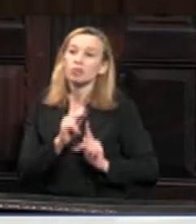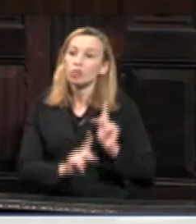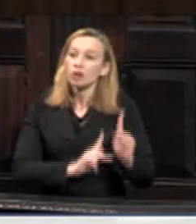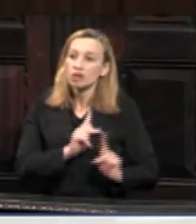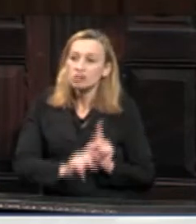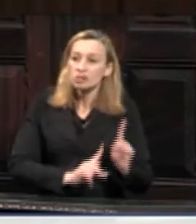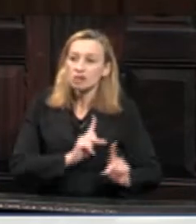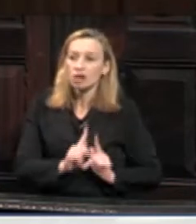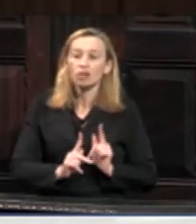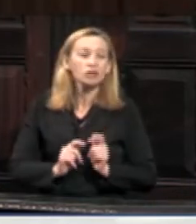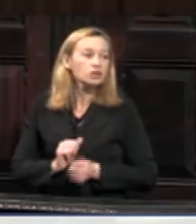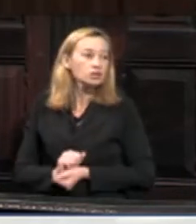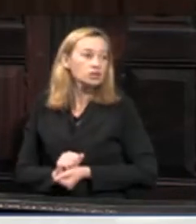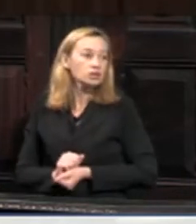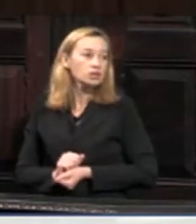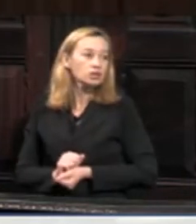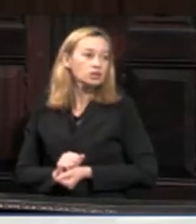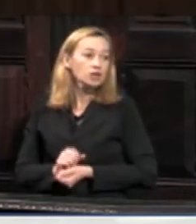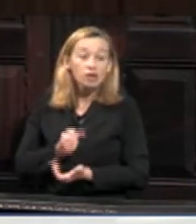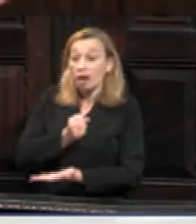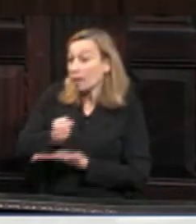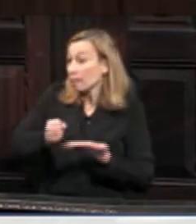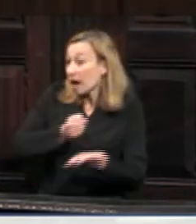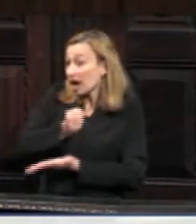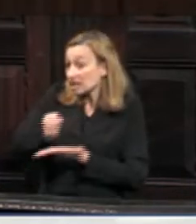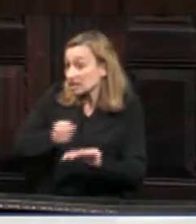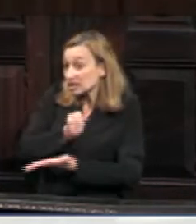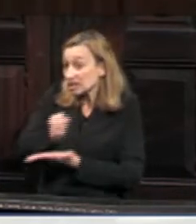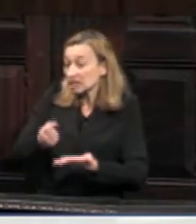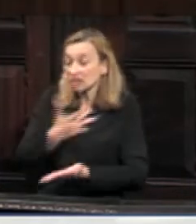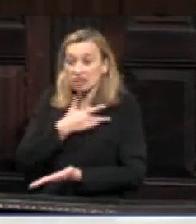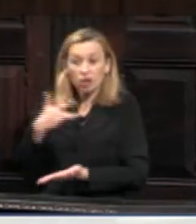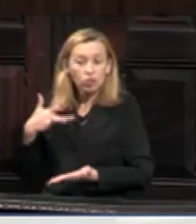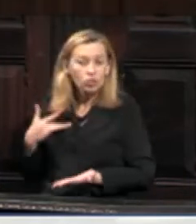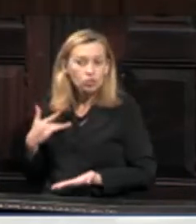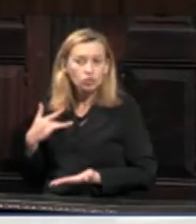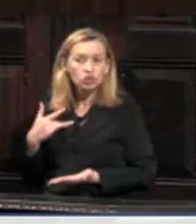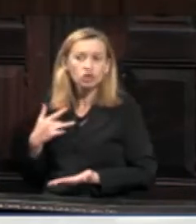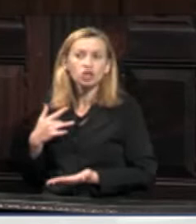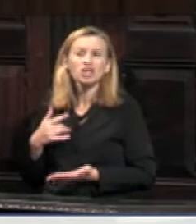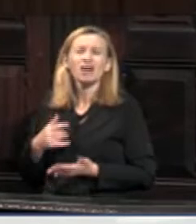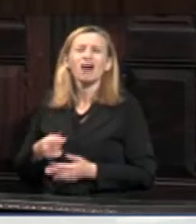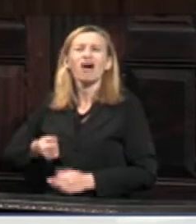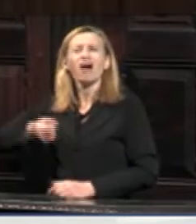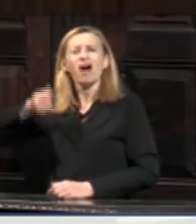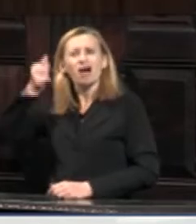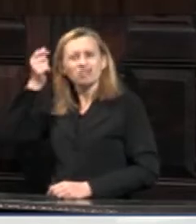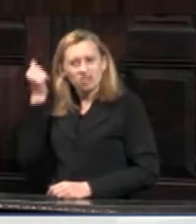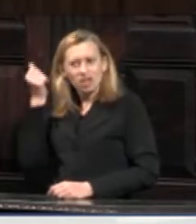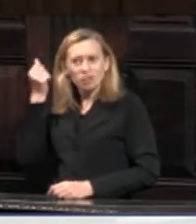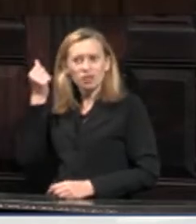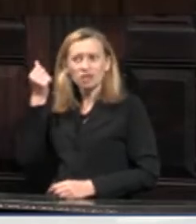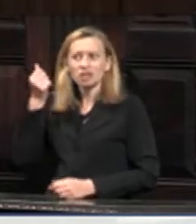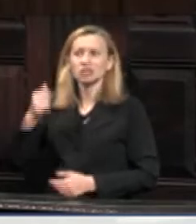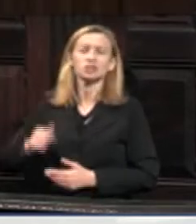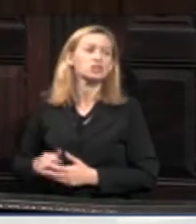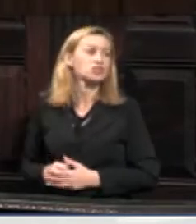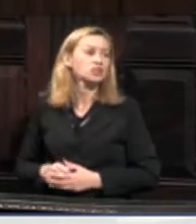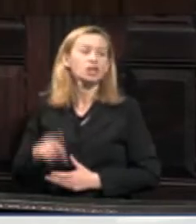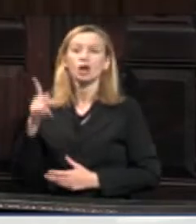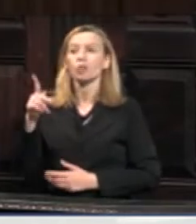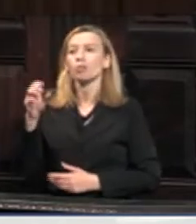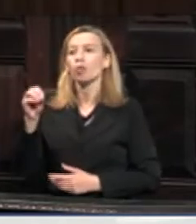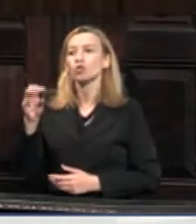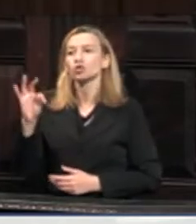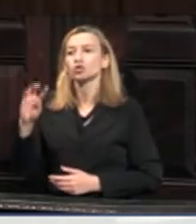população. Essa é a rede básica de saúde, que antigamente eram os postos de